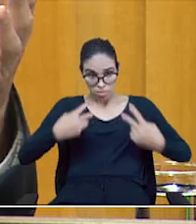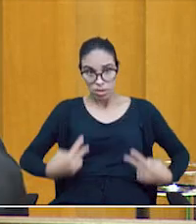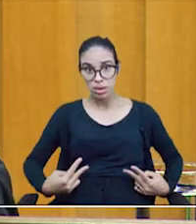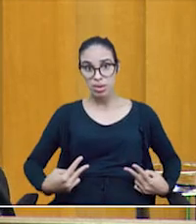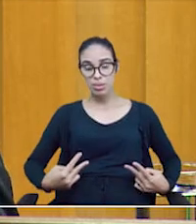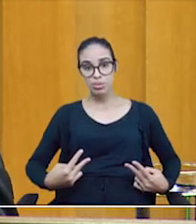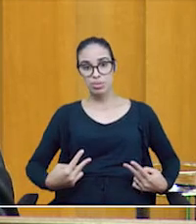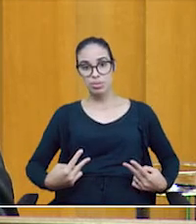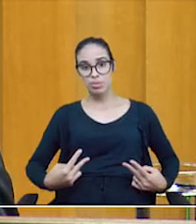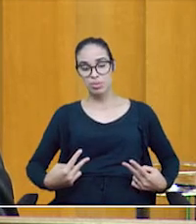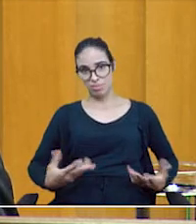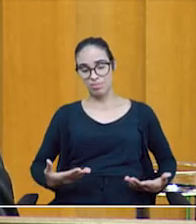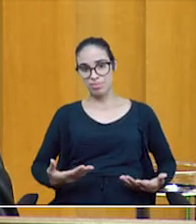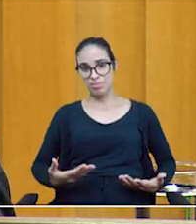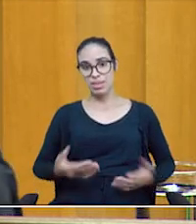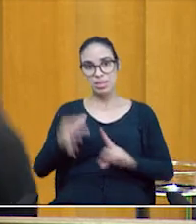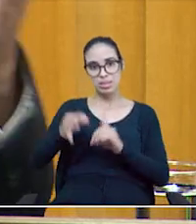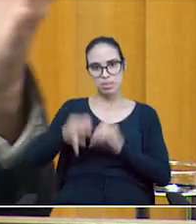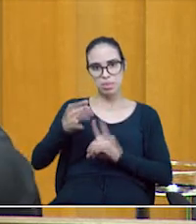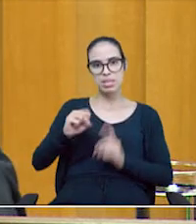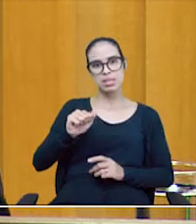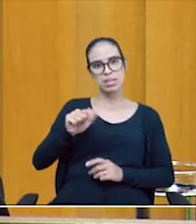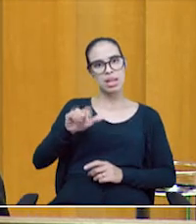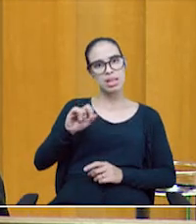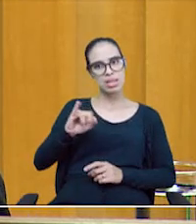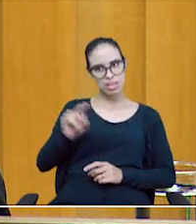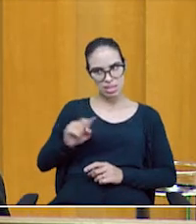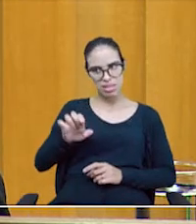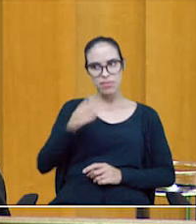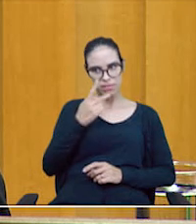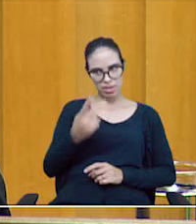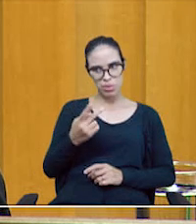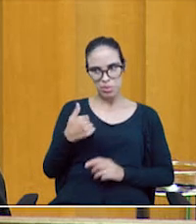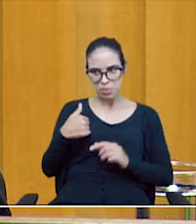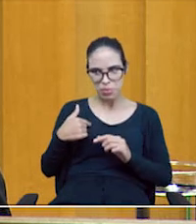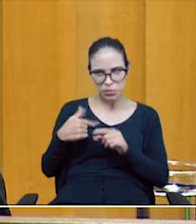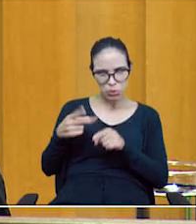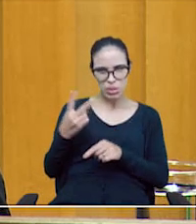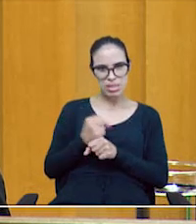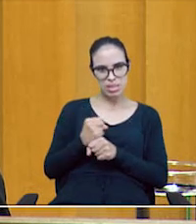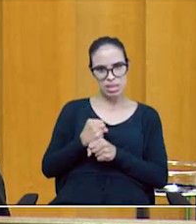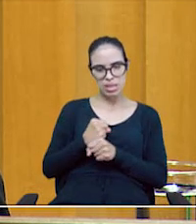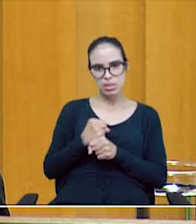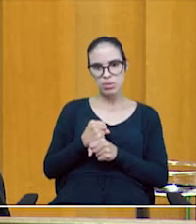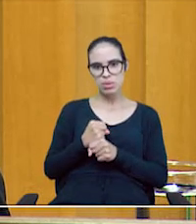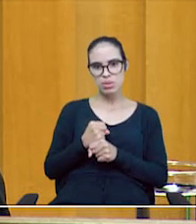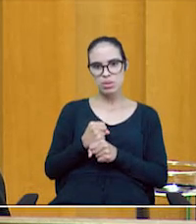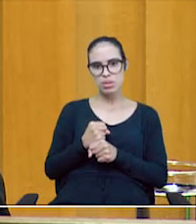a desembargadora Salles me permite, que foi durante 2 anos a presidente da